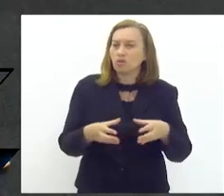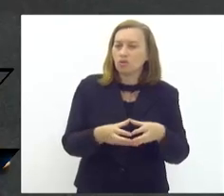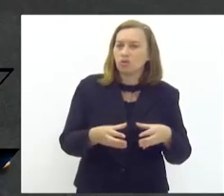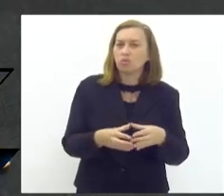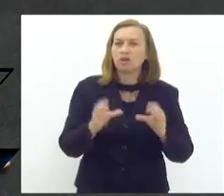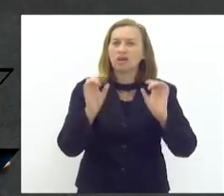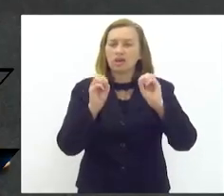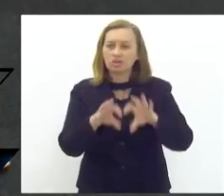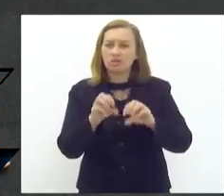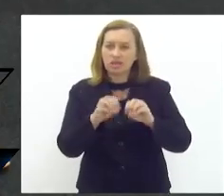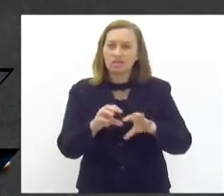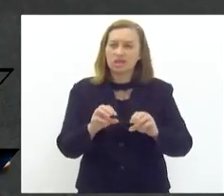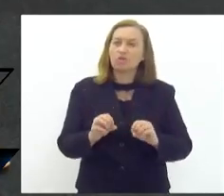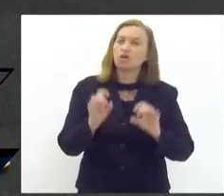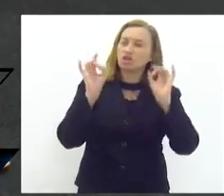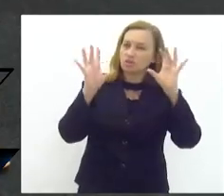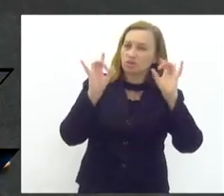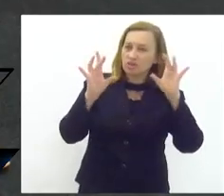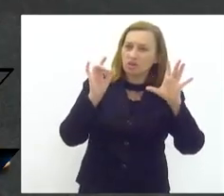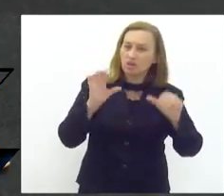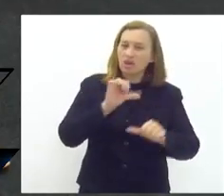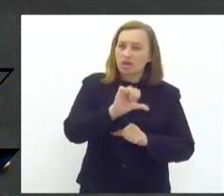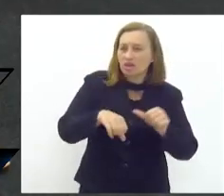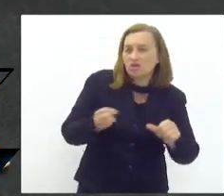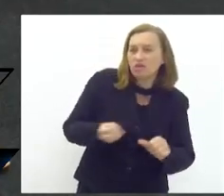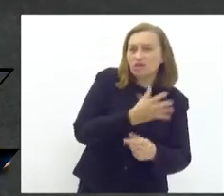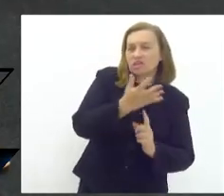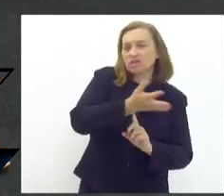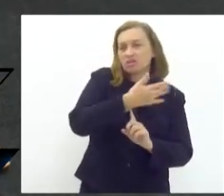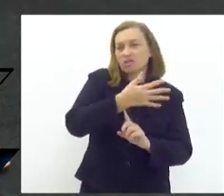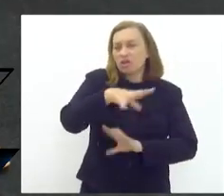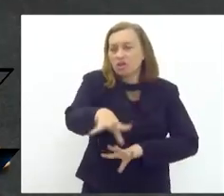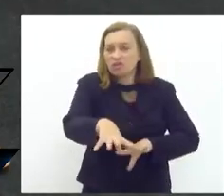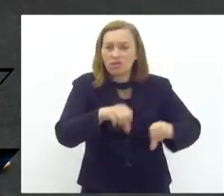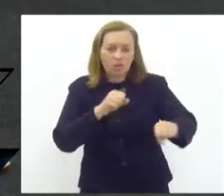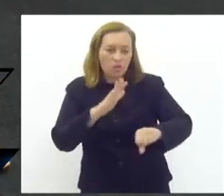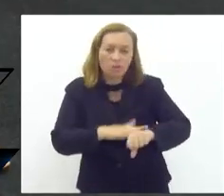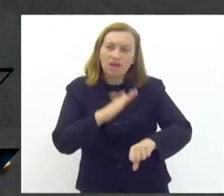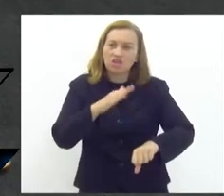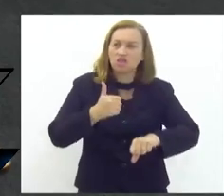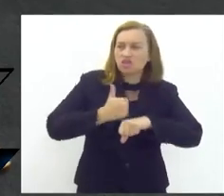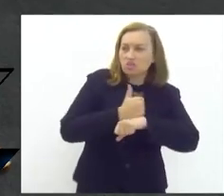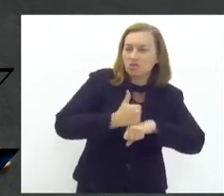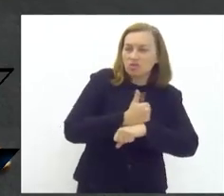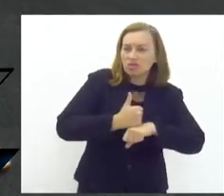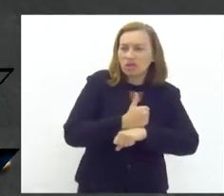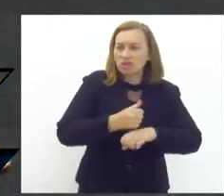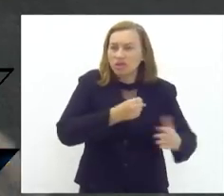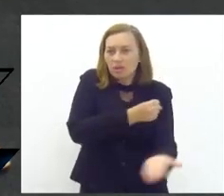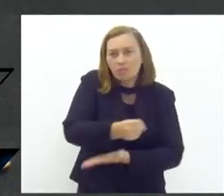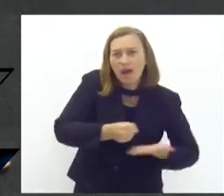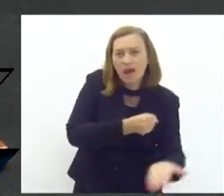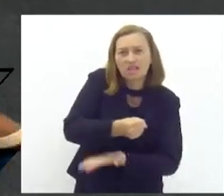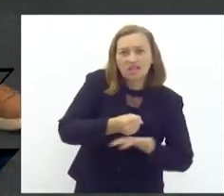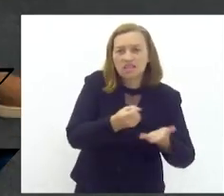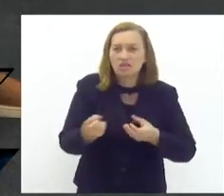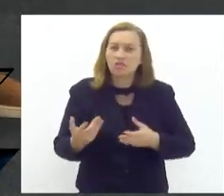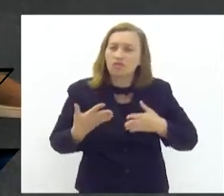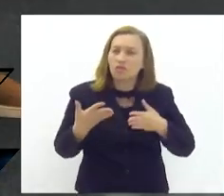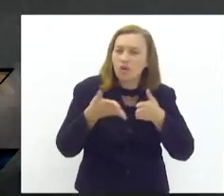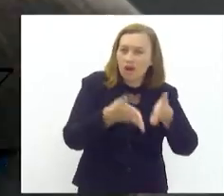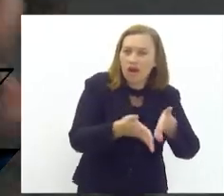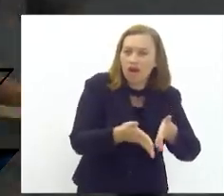especial e inovação tecnológica que formou mais de mil profissionais de Educação Básica voltada para a população